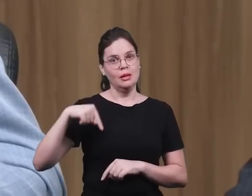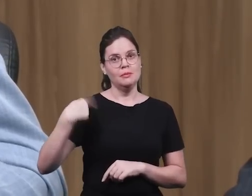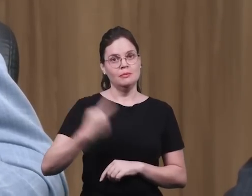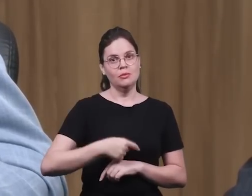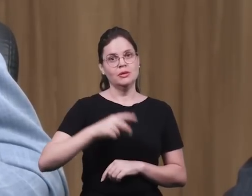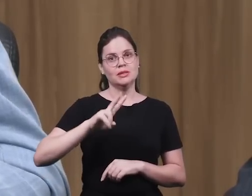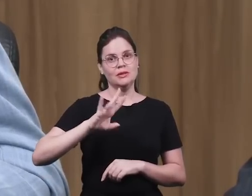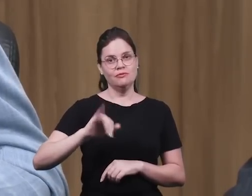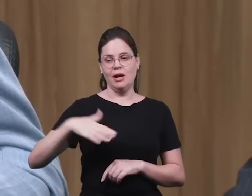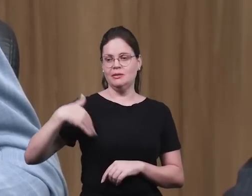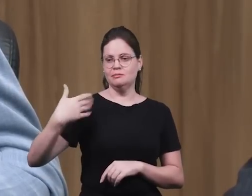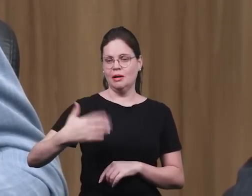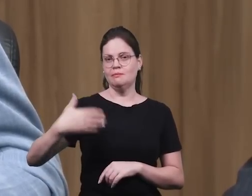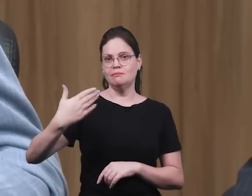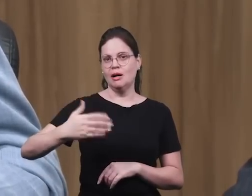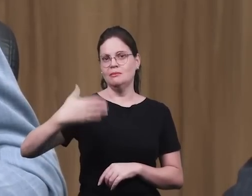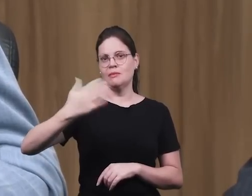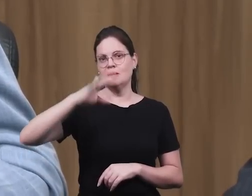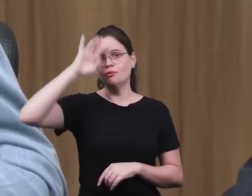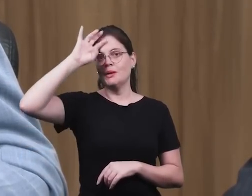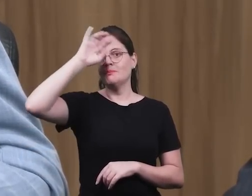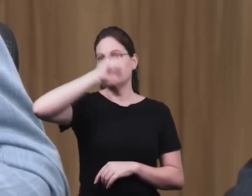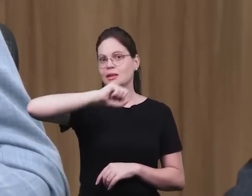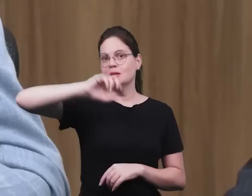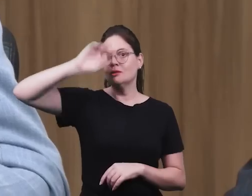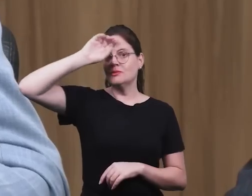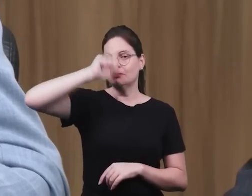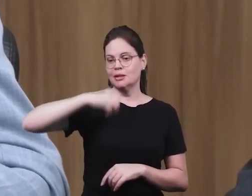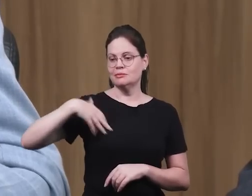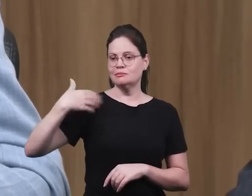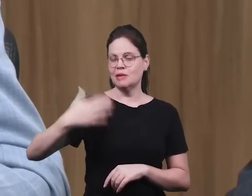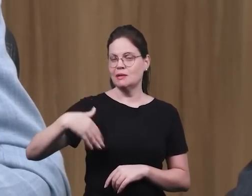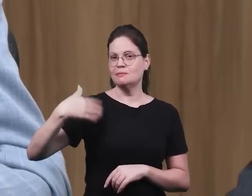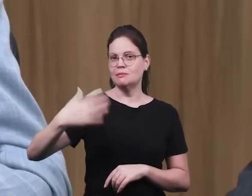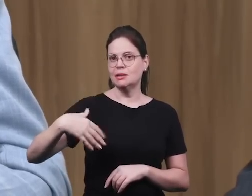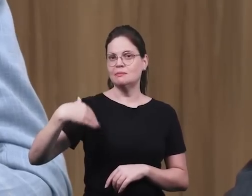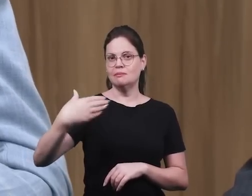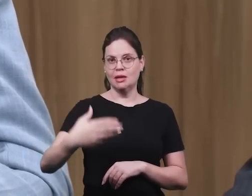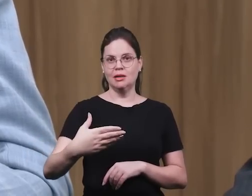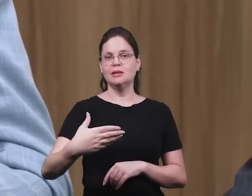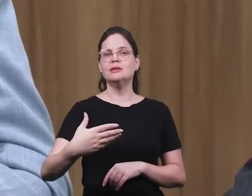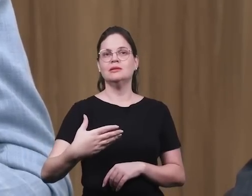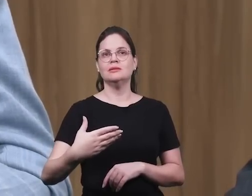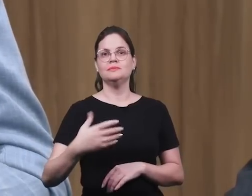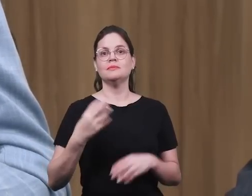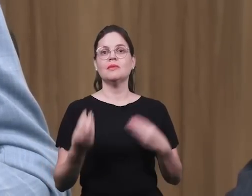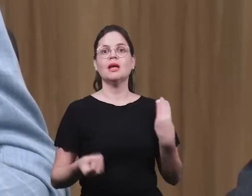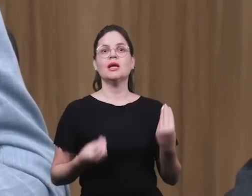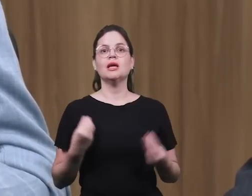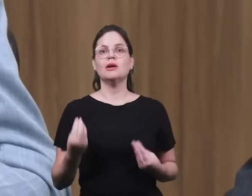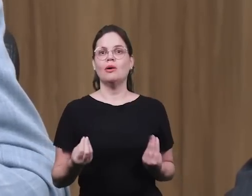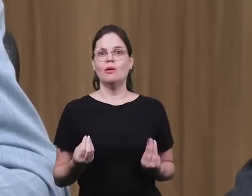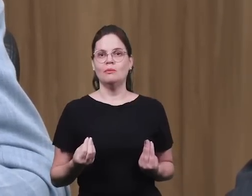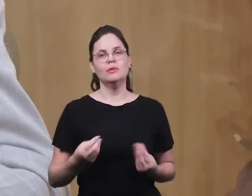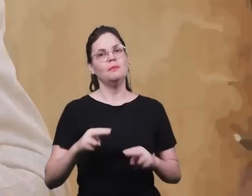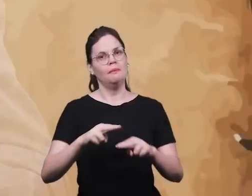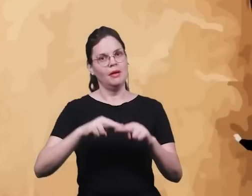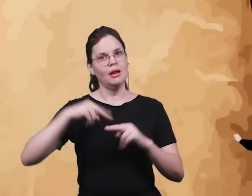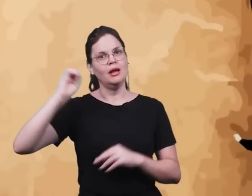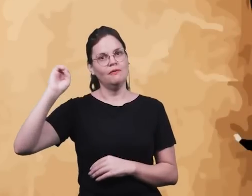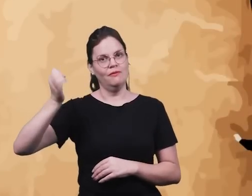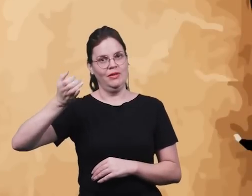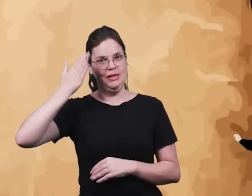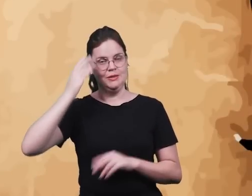ela entrou, foi uma descoberta. E a descoberta foi uma revelação. Aí Paulo diz